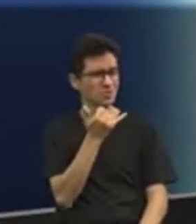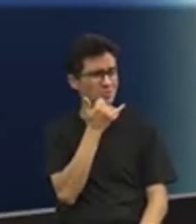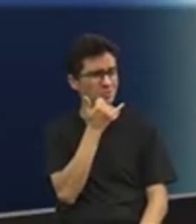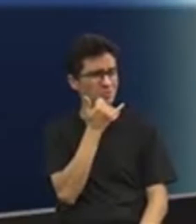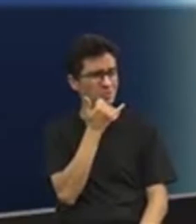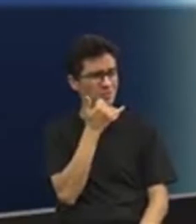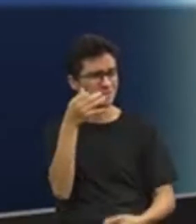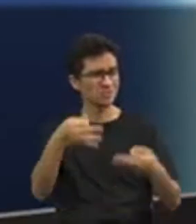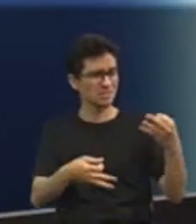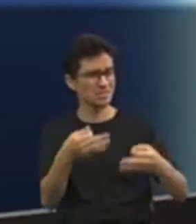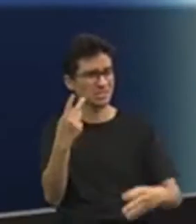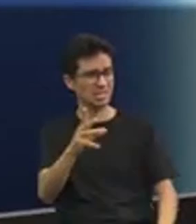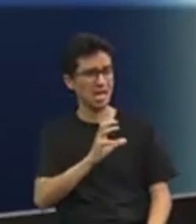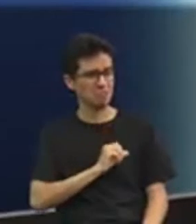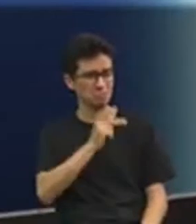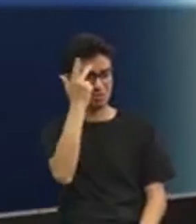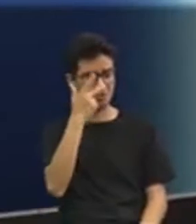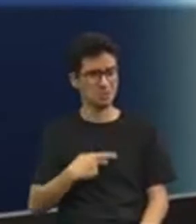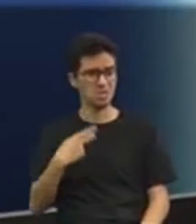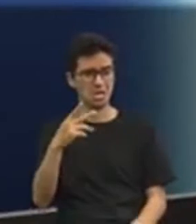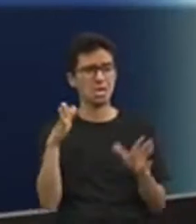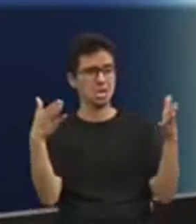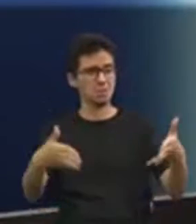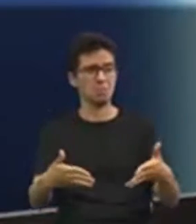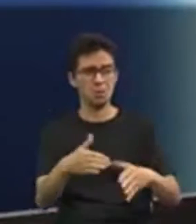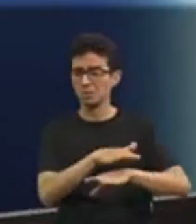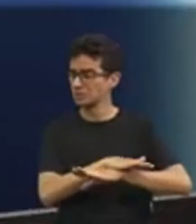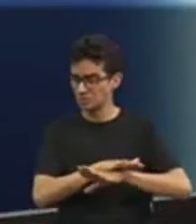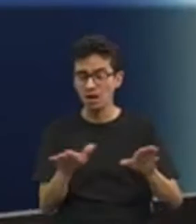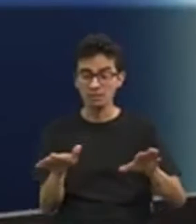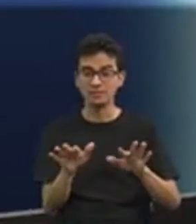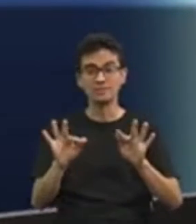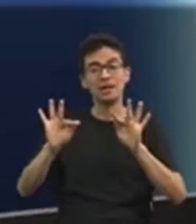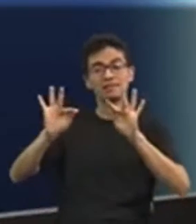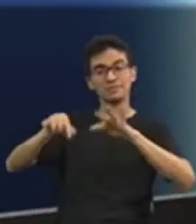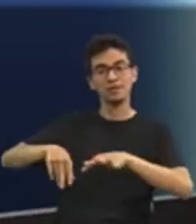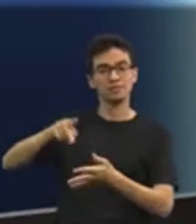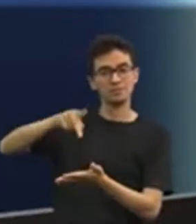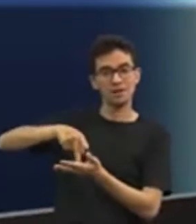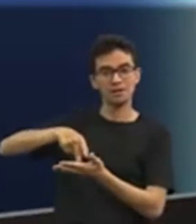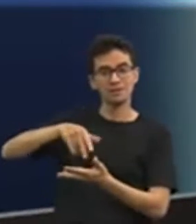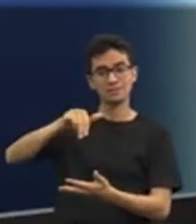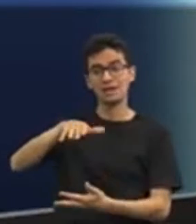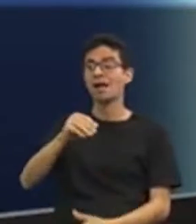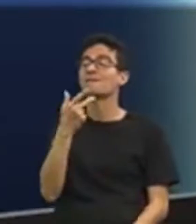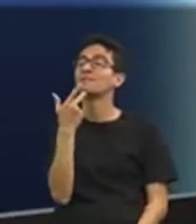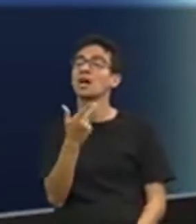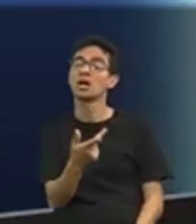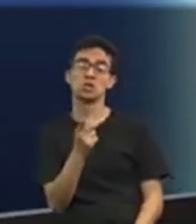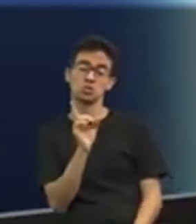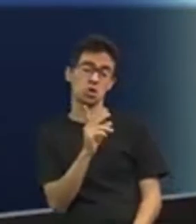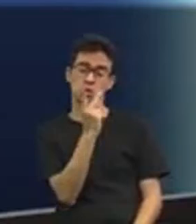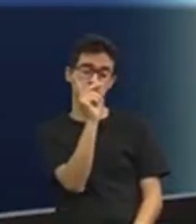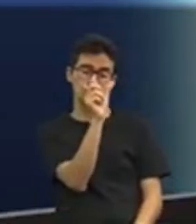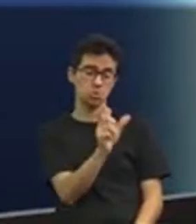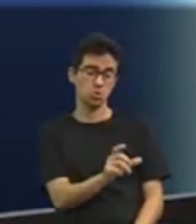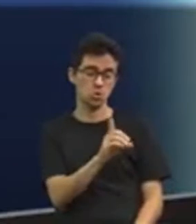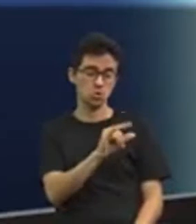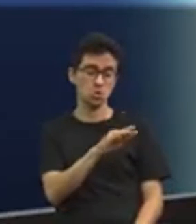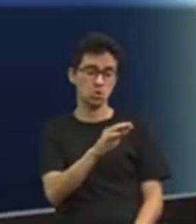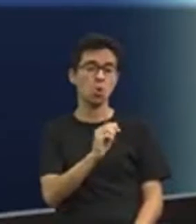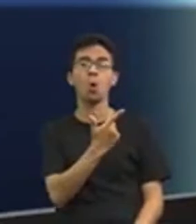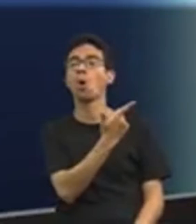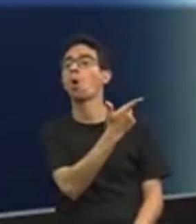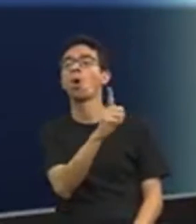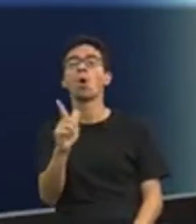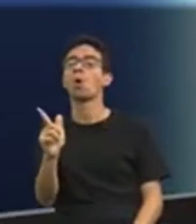daí que só tem justiça amor lealdade a ele mesmo e aí bem no finalzinho mesmo o Neco diz assim só tu Odorico